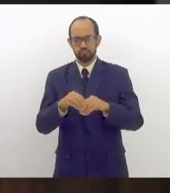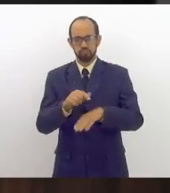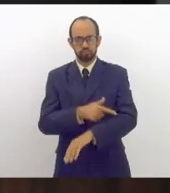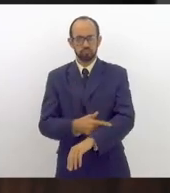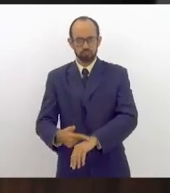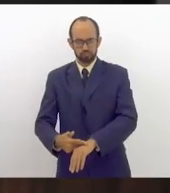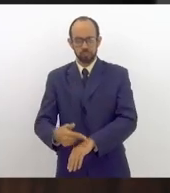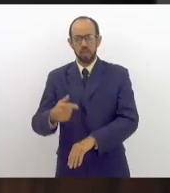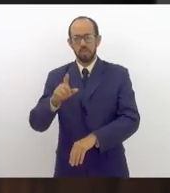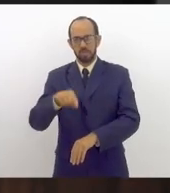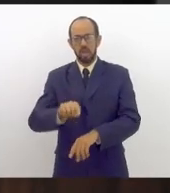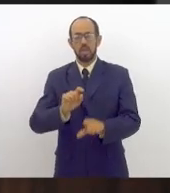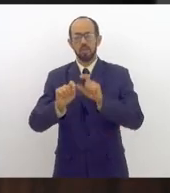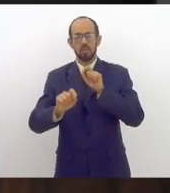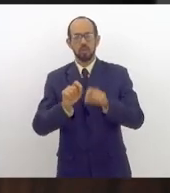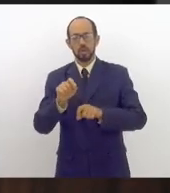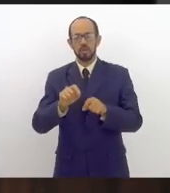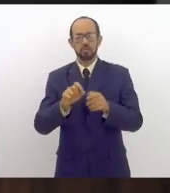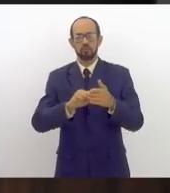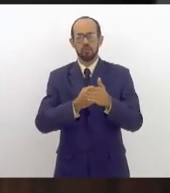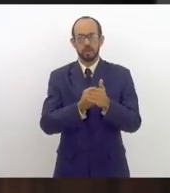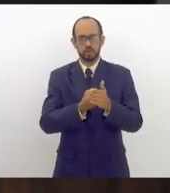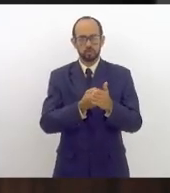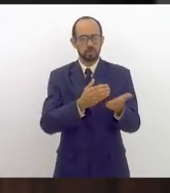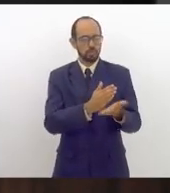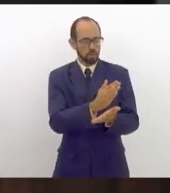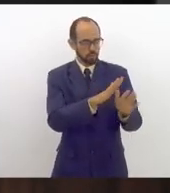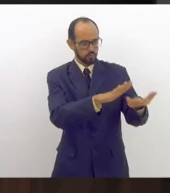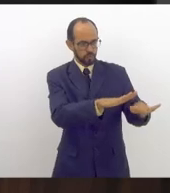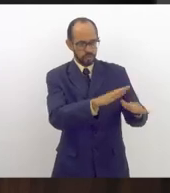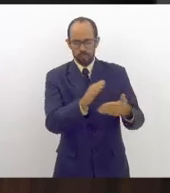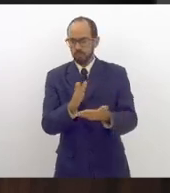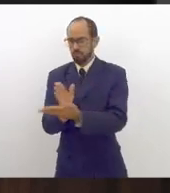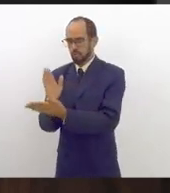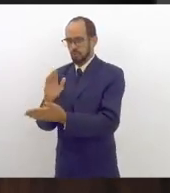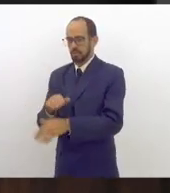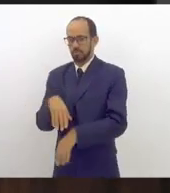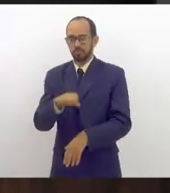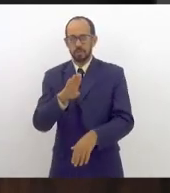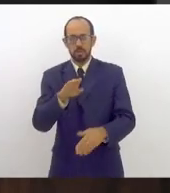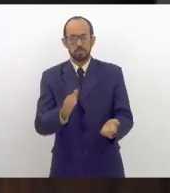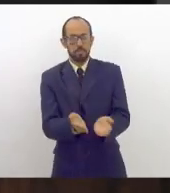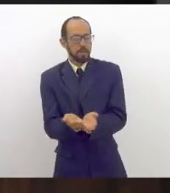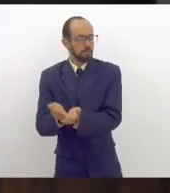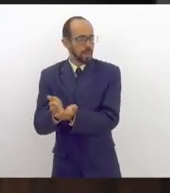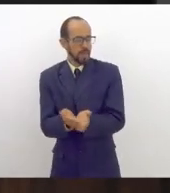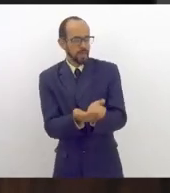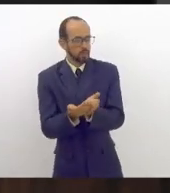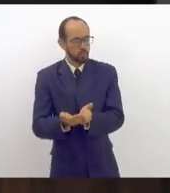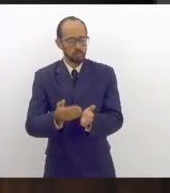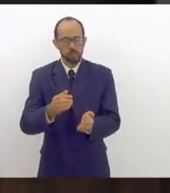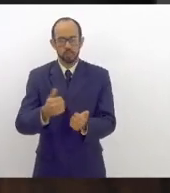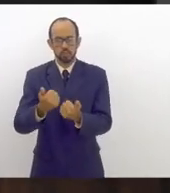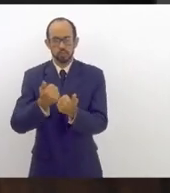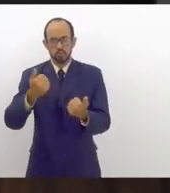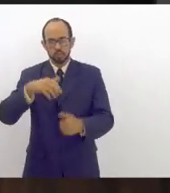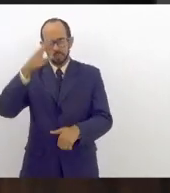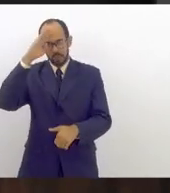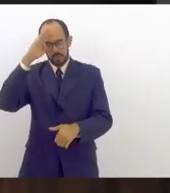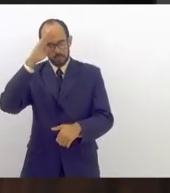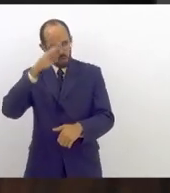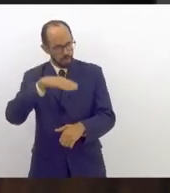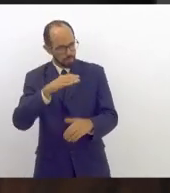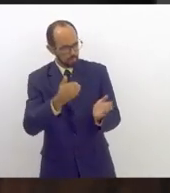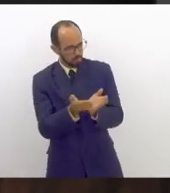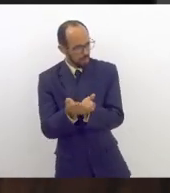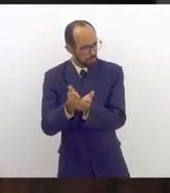vetos. Os senhores que aprovam permaneçam como estão aprovados. Bebetão, deputado subtenente. Bebeto, cabelo está ficando